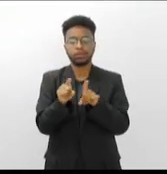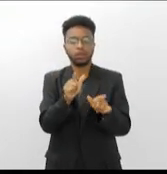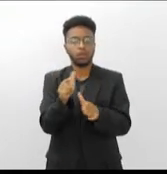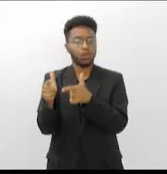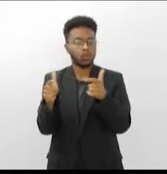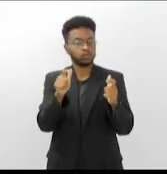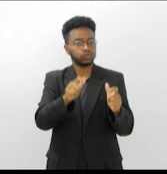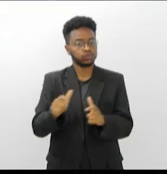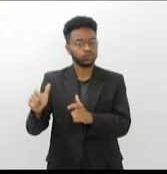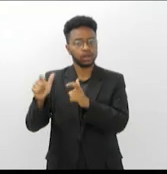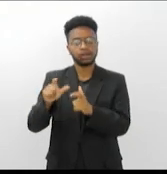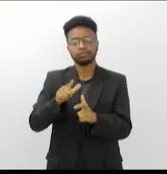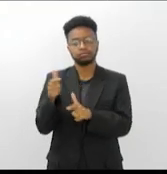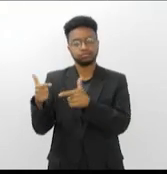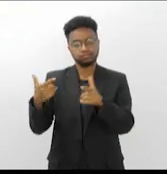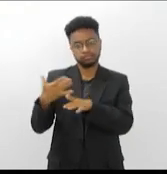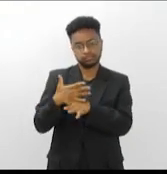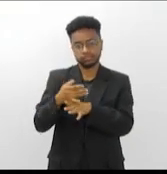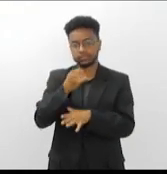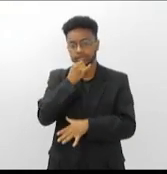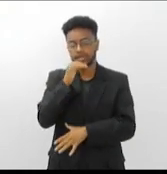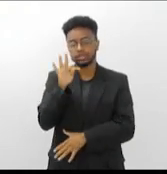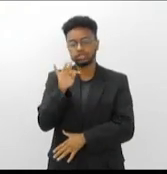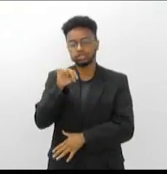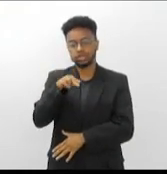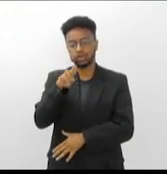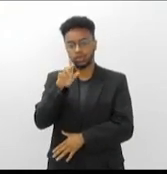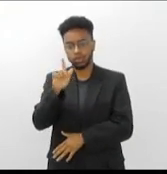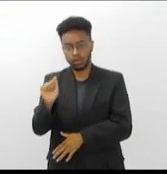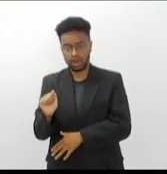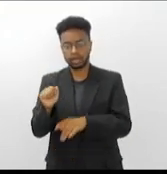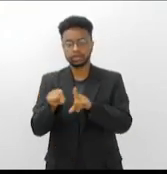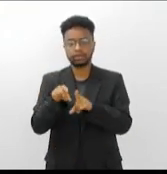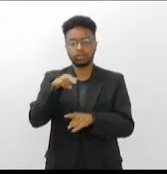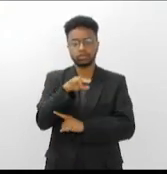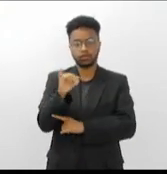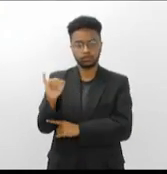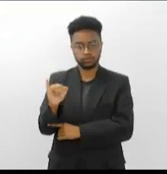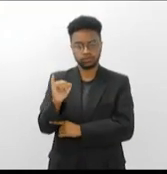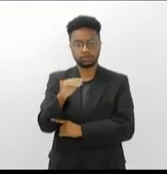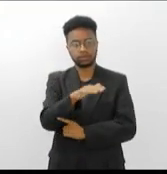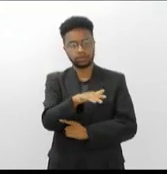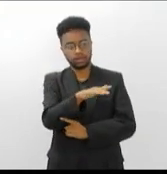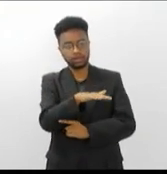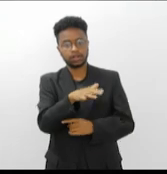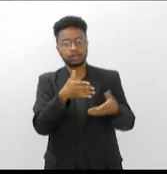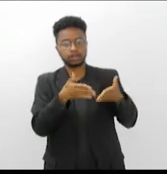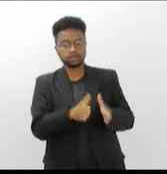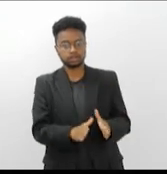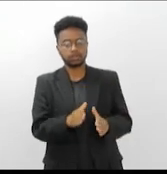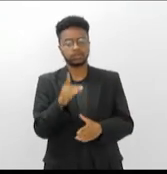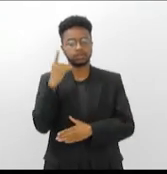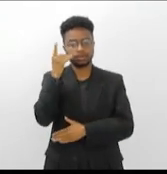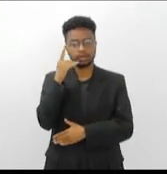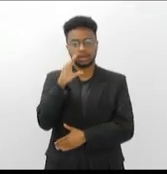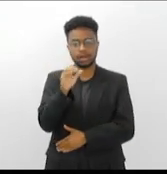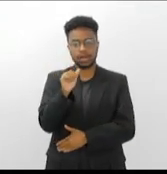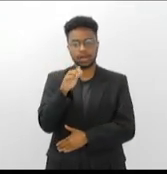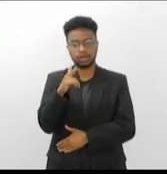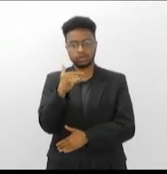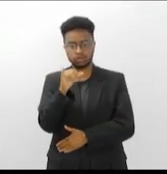outros municípios, como Tinguá, Nova Iguaçu, terra do nosso querido deputado Carlinhos do BNH,